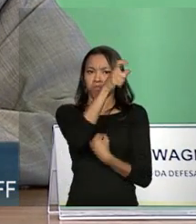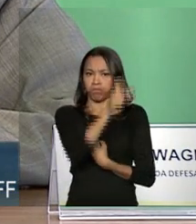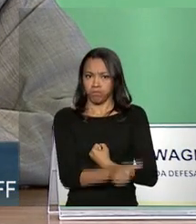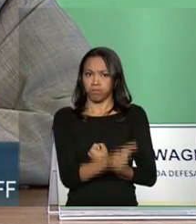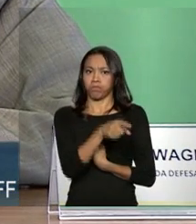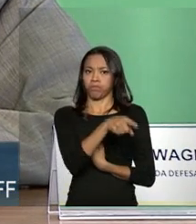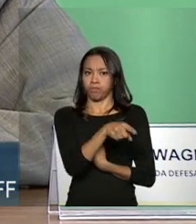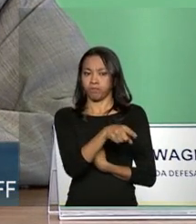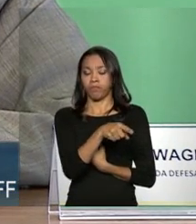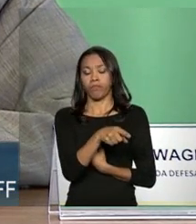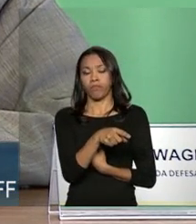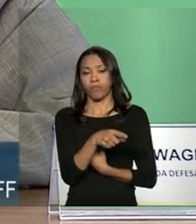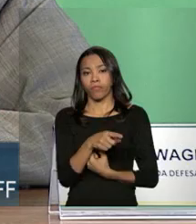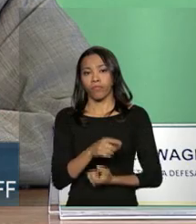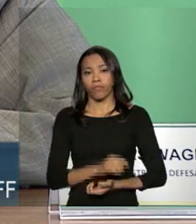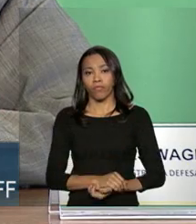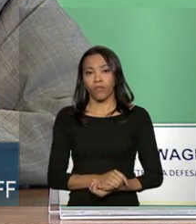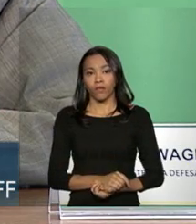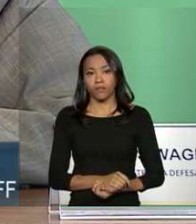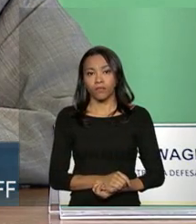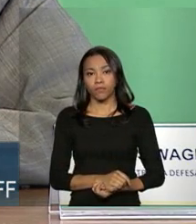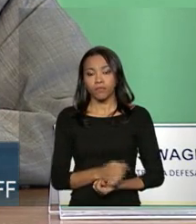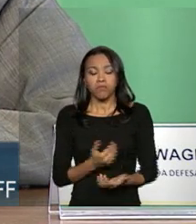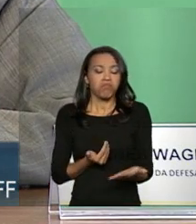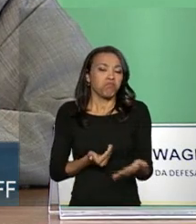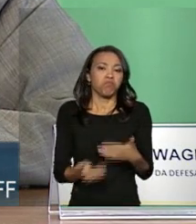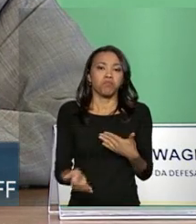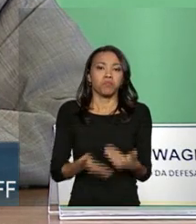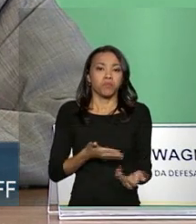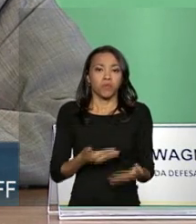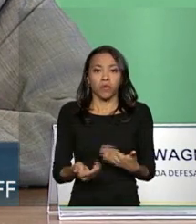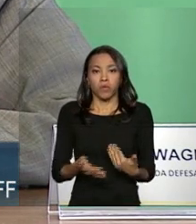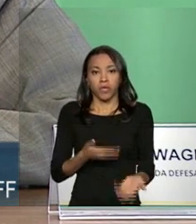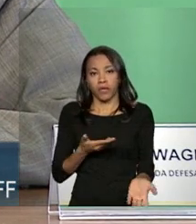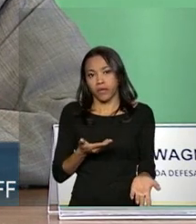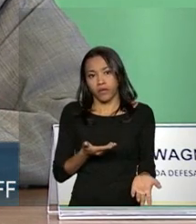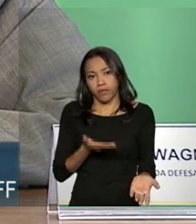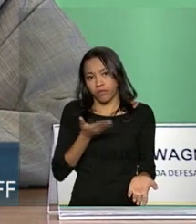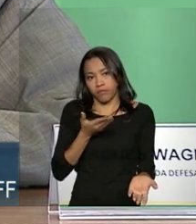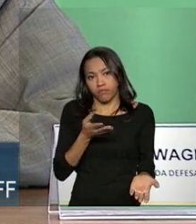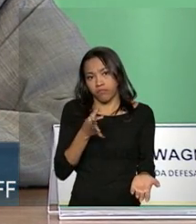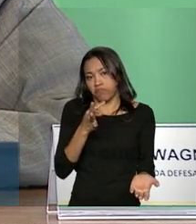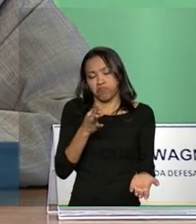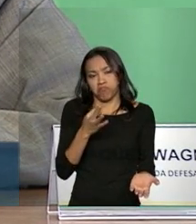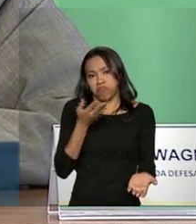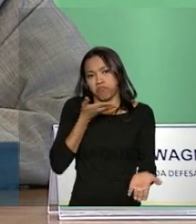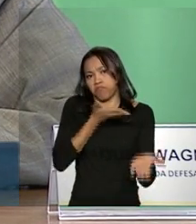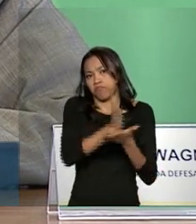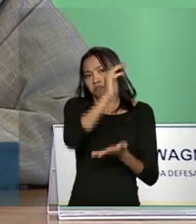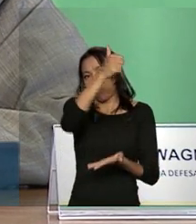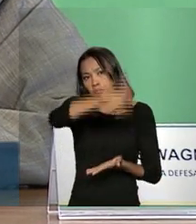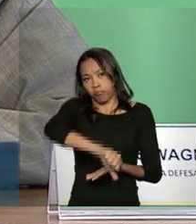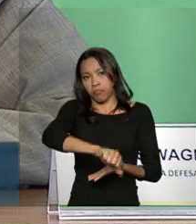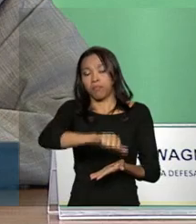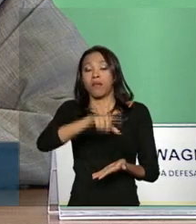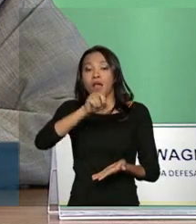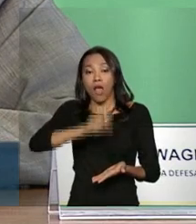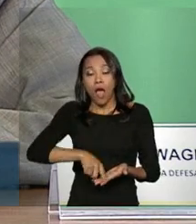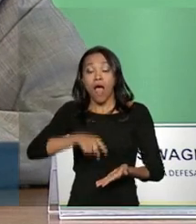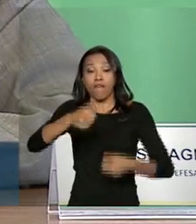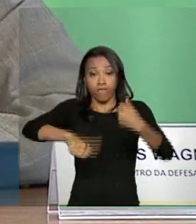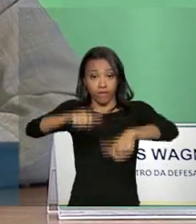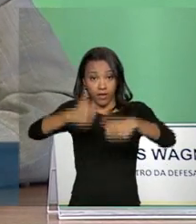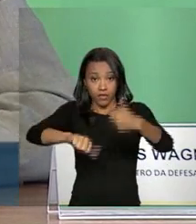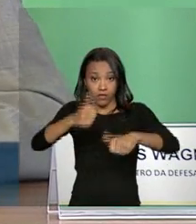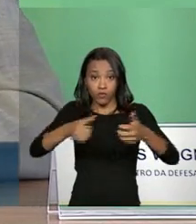algo que justificasse qualquer tipo de reprovação, e o argumento foi técnico, jurídico